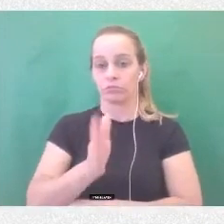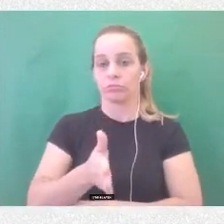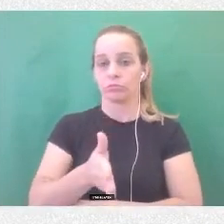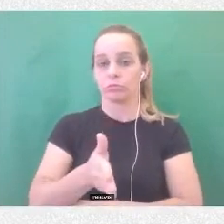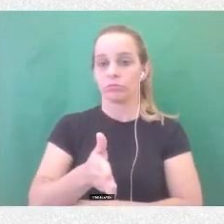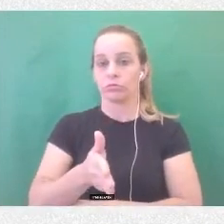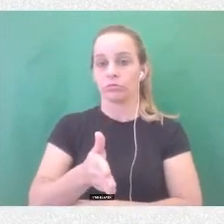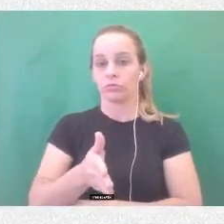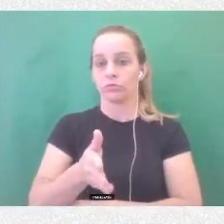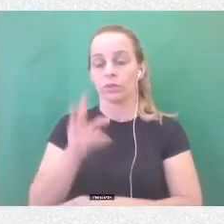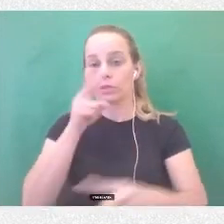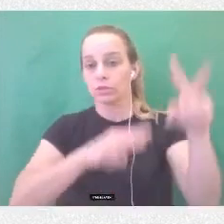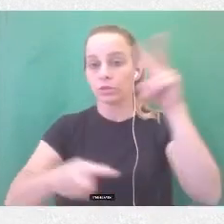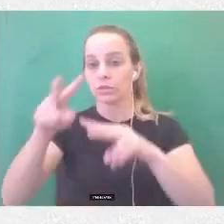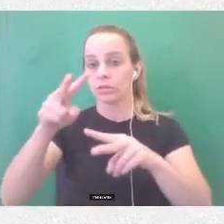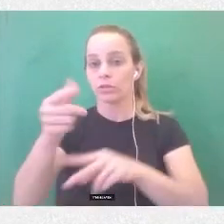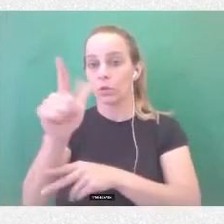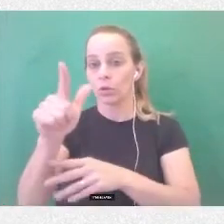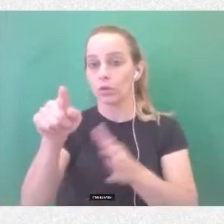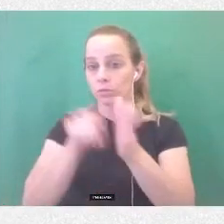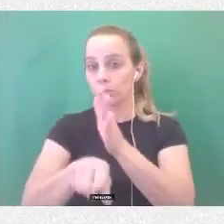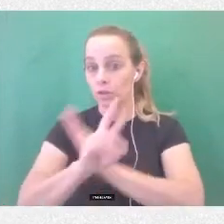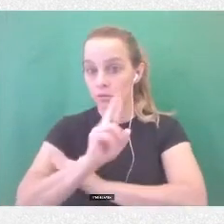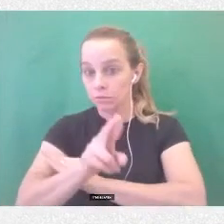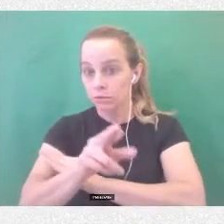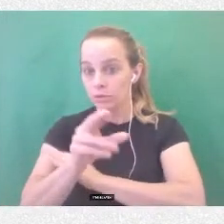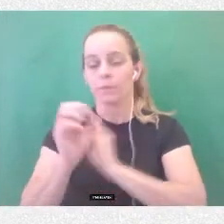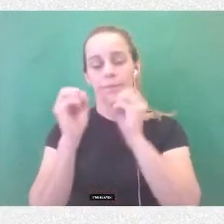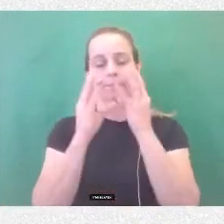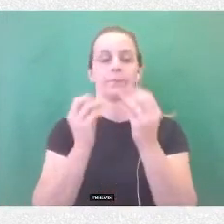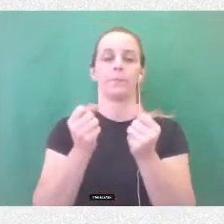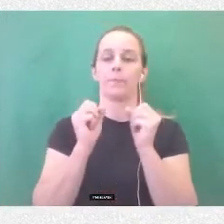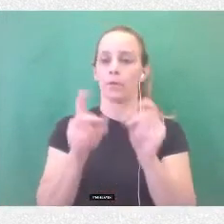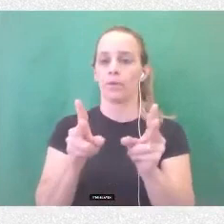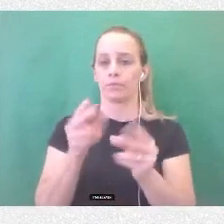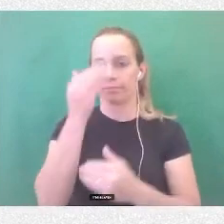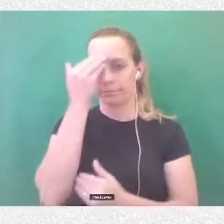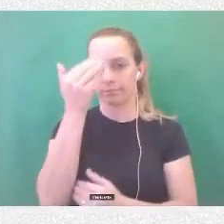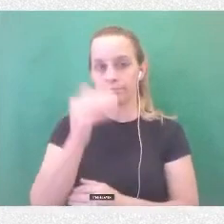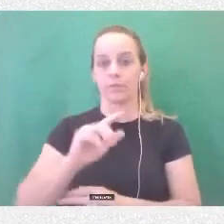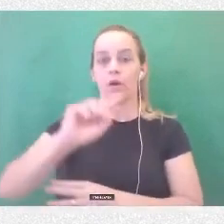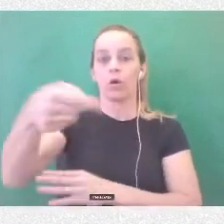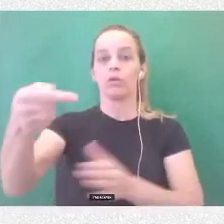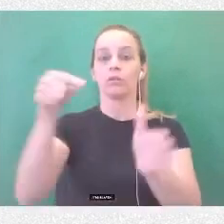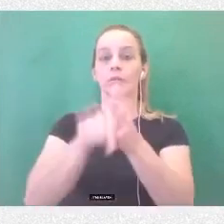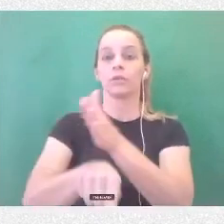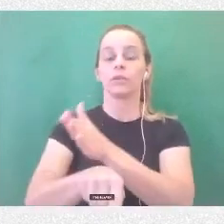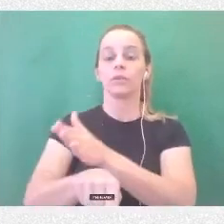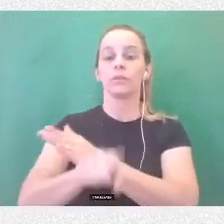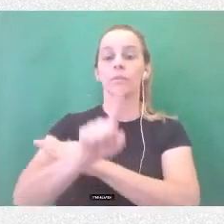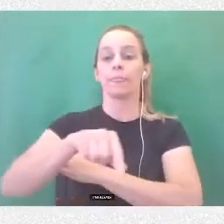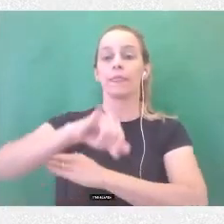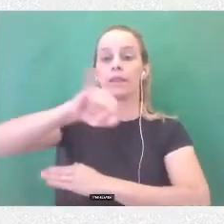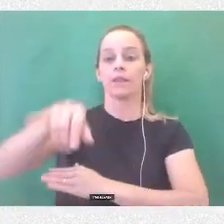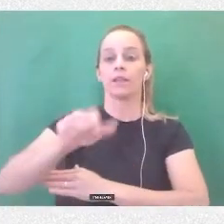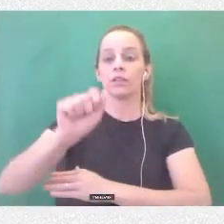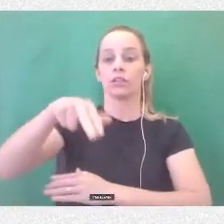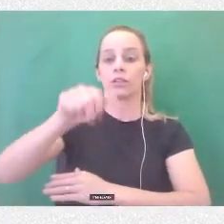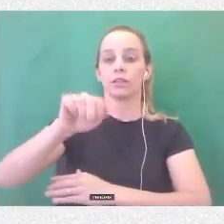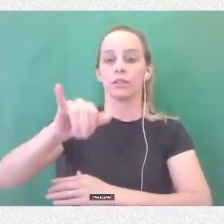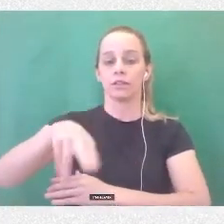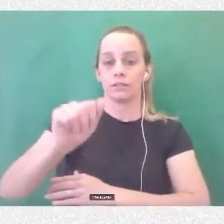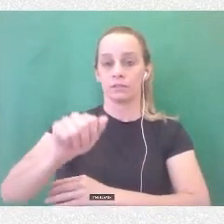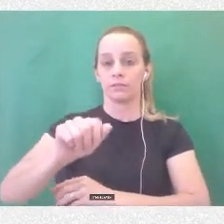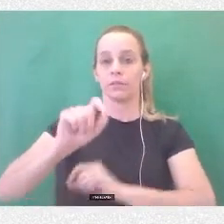vi aqui se a outra pergunta estava respondida. Está respondida? Beleza, obrigado. Bom, então a próxima pergunta é da Janaí Vieira, do Jornal do